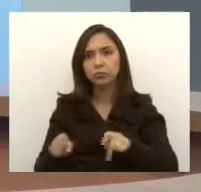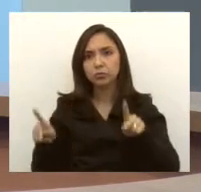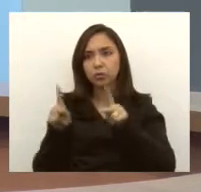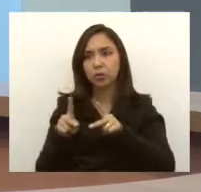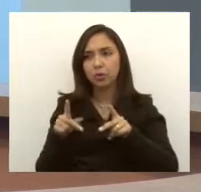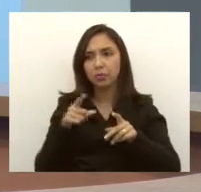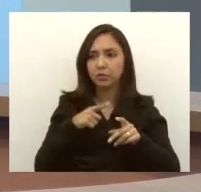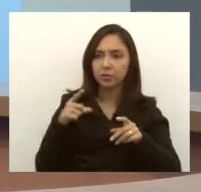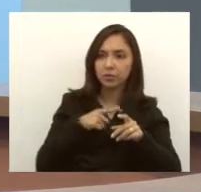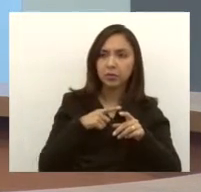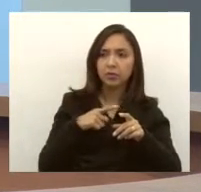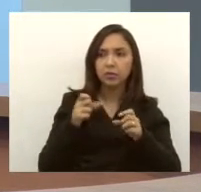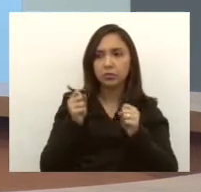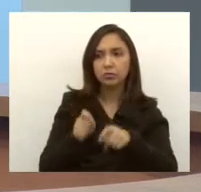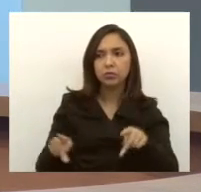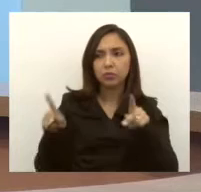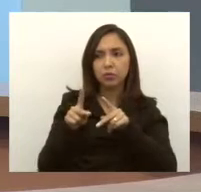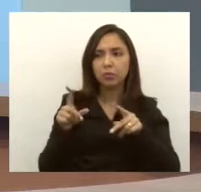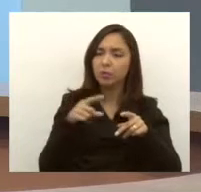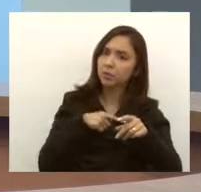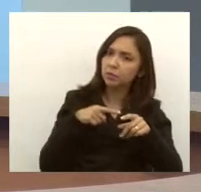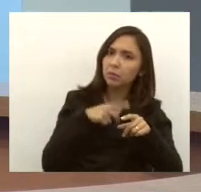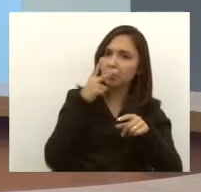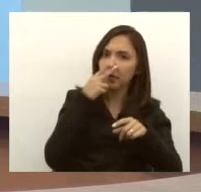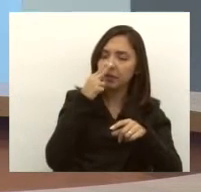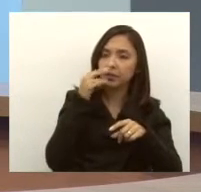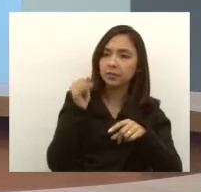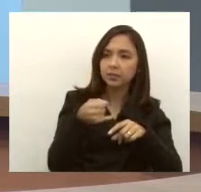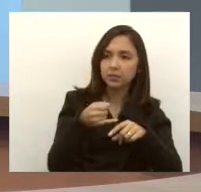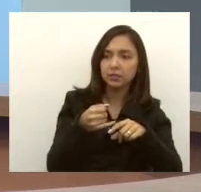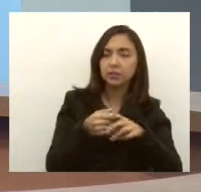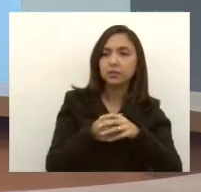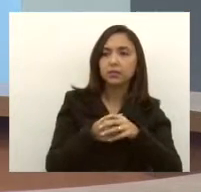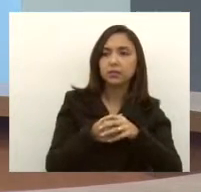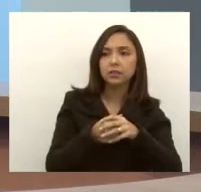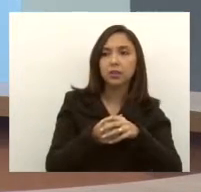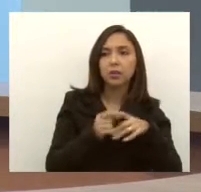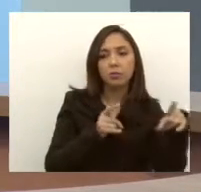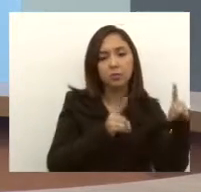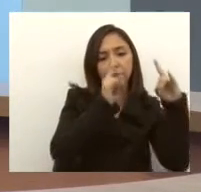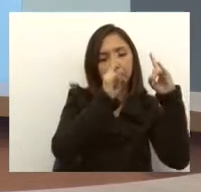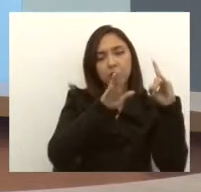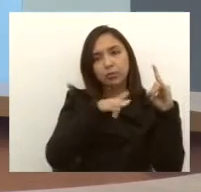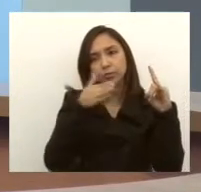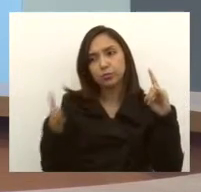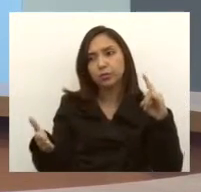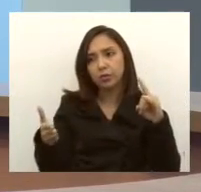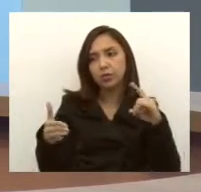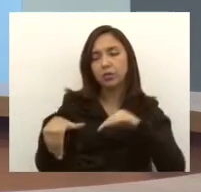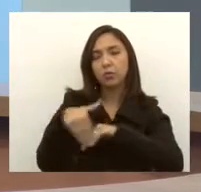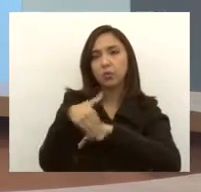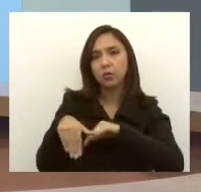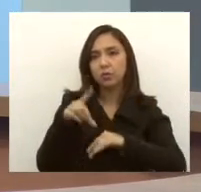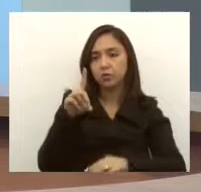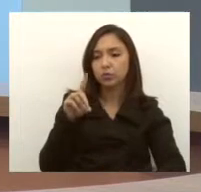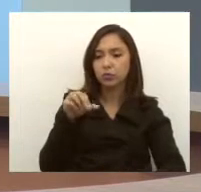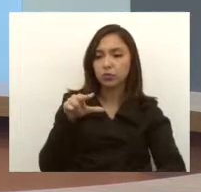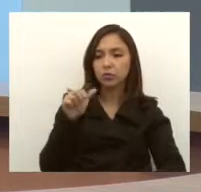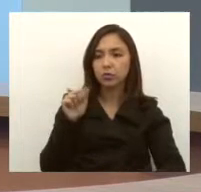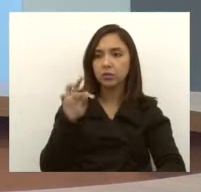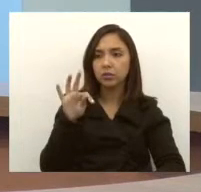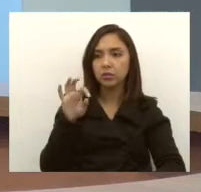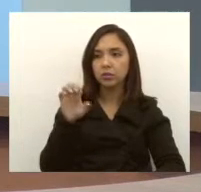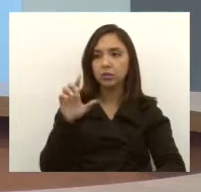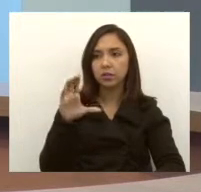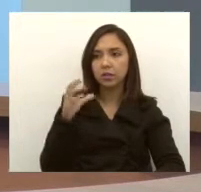alguma relação com o shopping, estou começando a achar que tem, porque o prédio fica do lado, fica ali na rua Dona Tecla, e aí quando acontecem